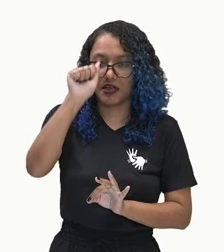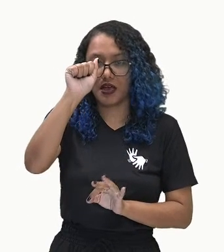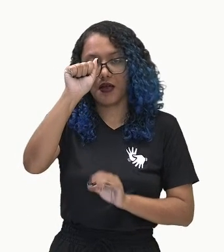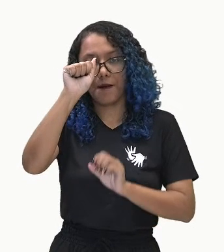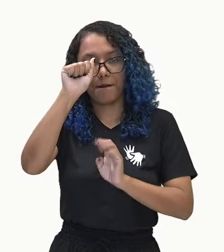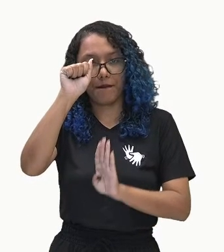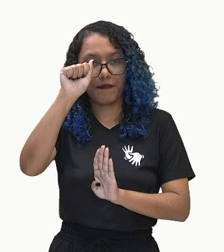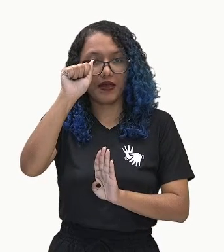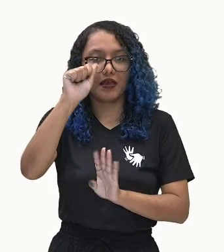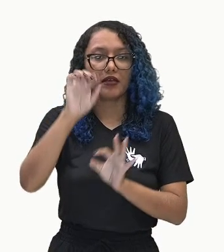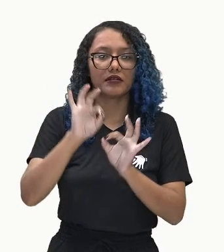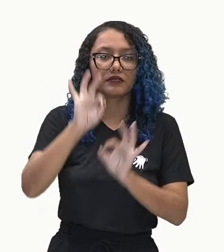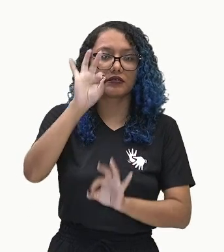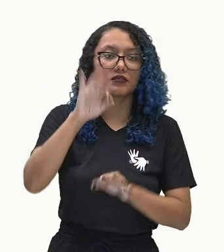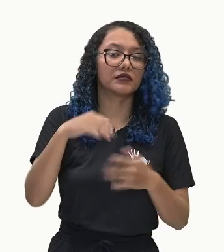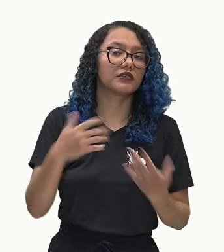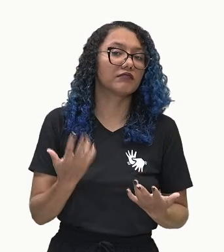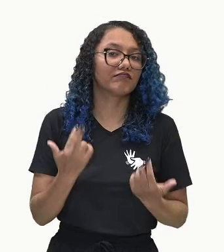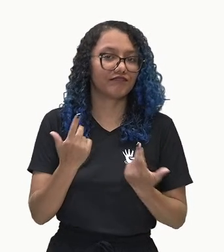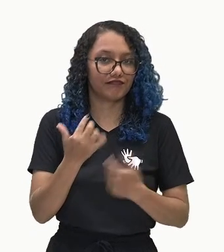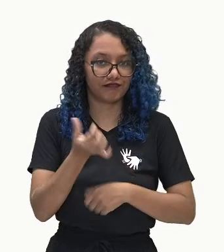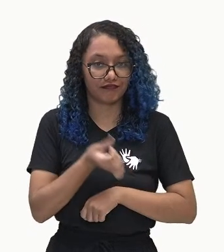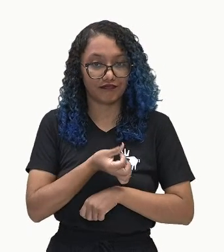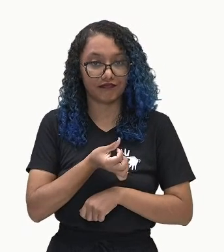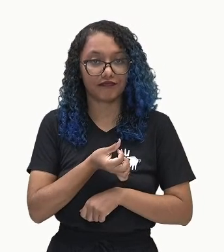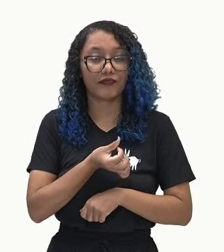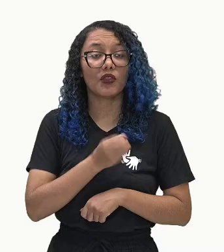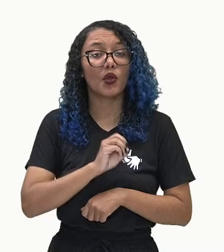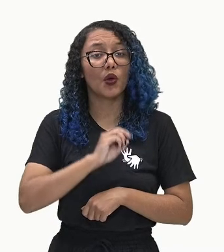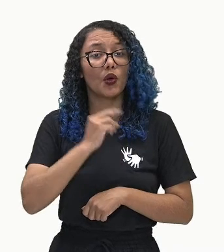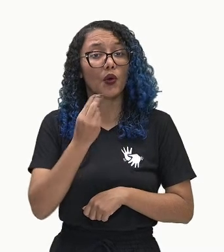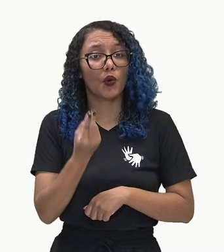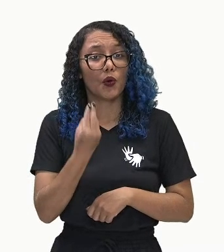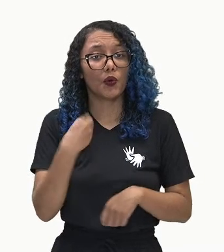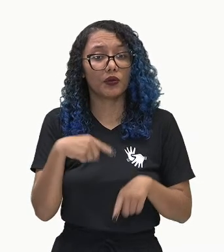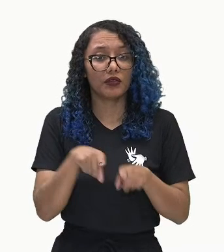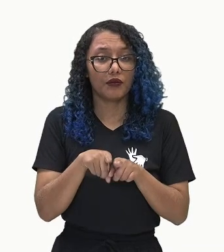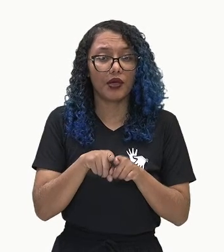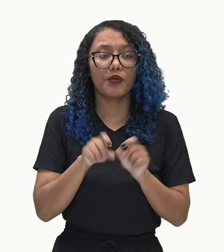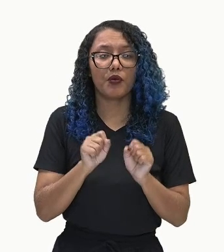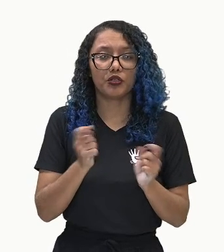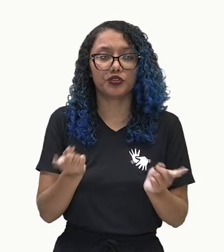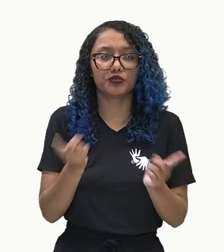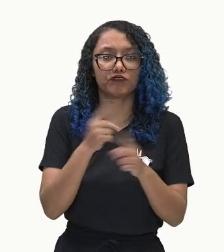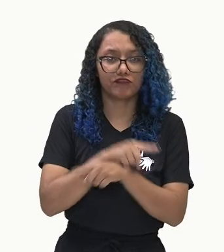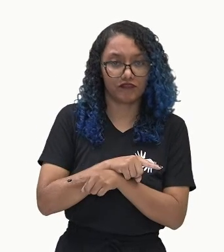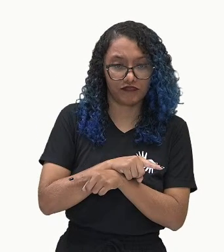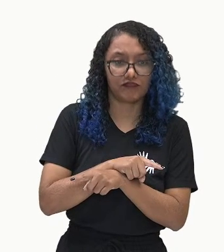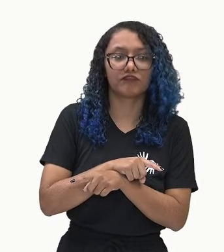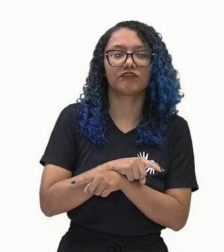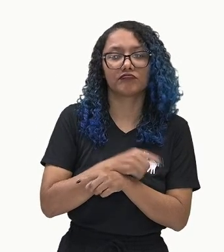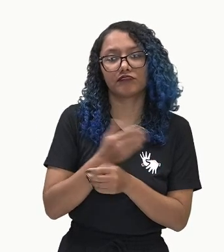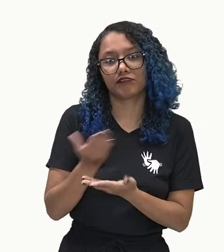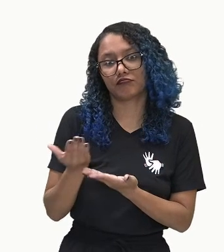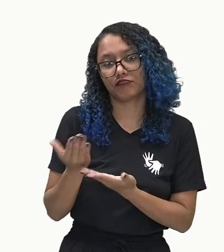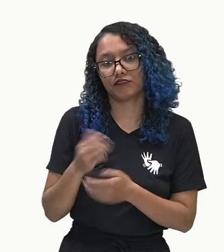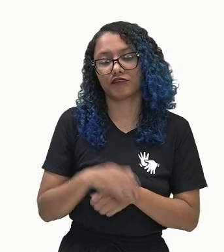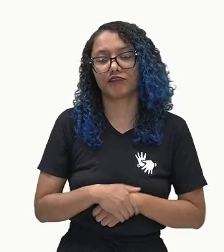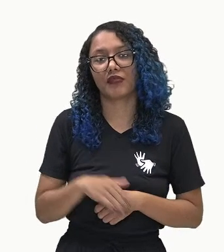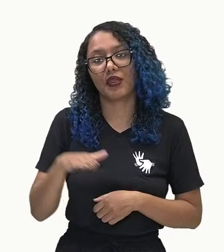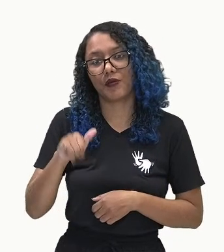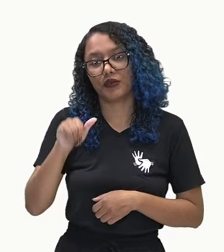6. Ou você pode calcular também do inverso, ou seja, y de